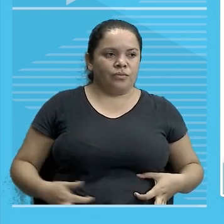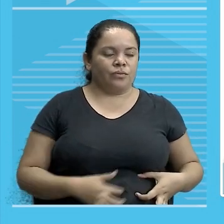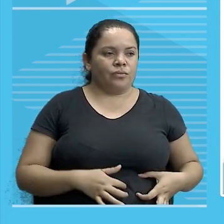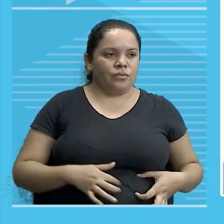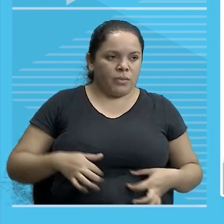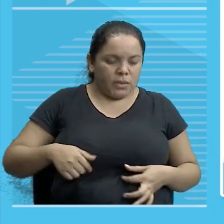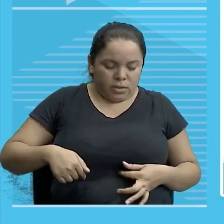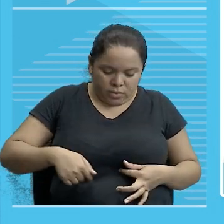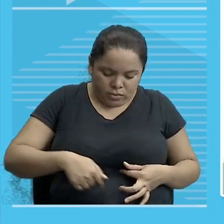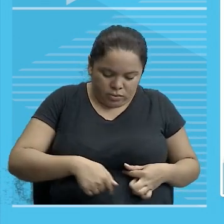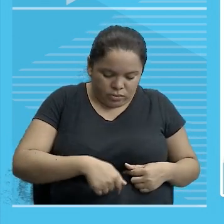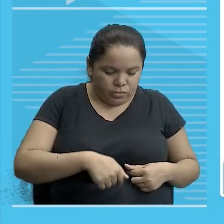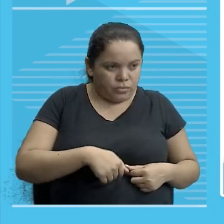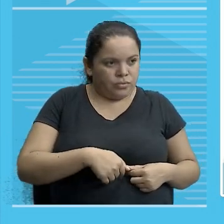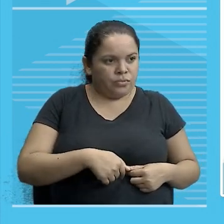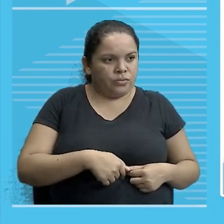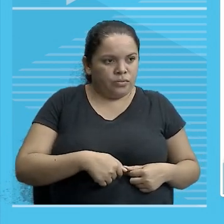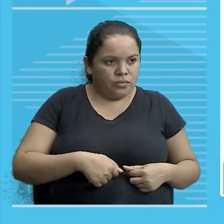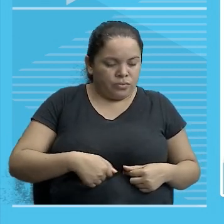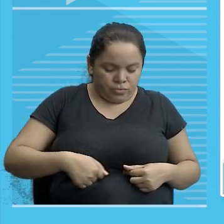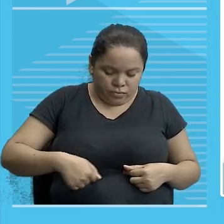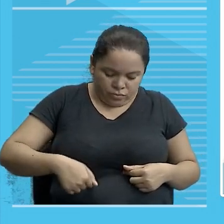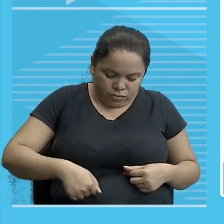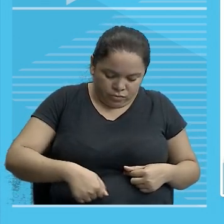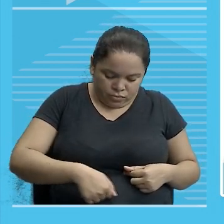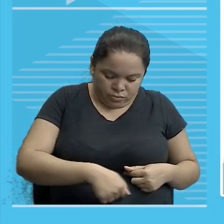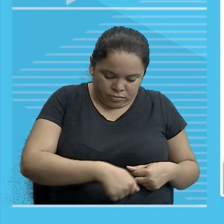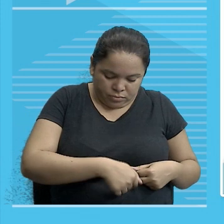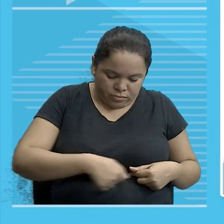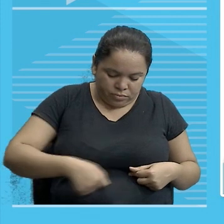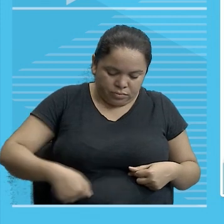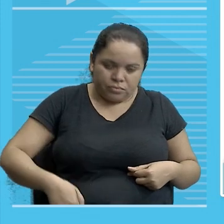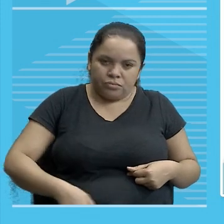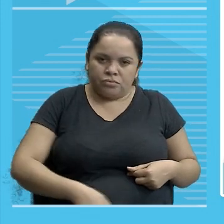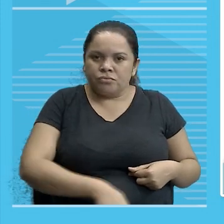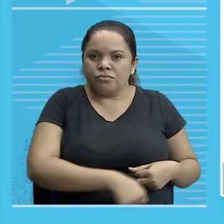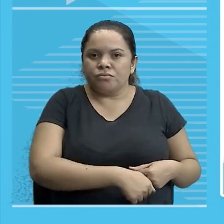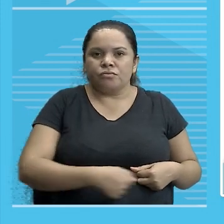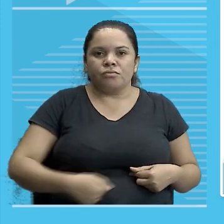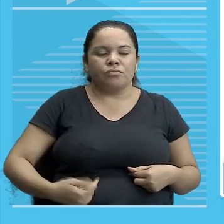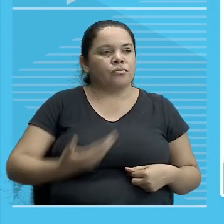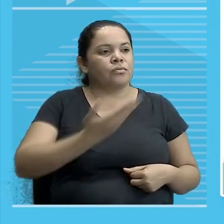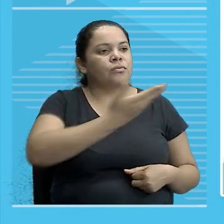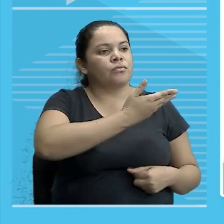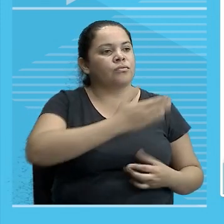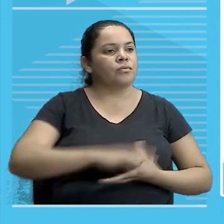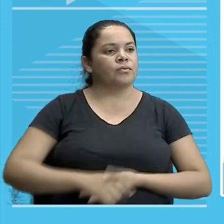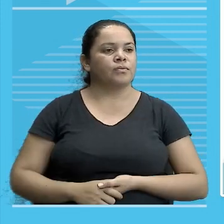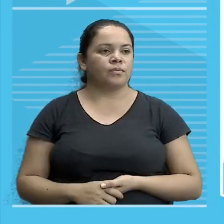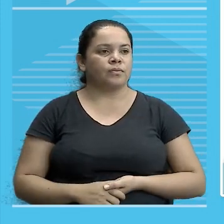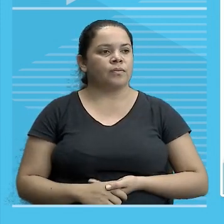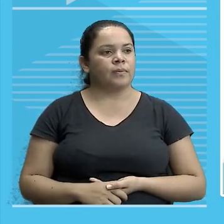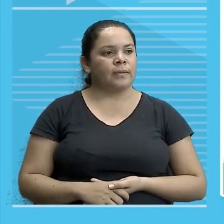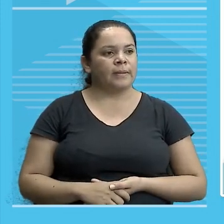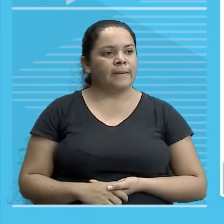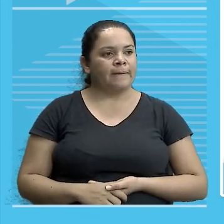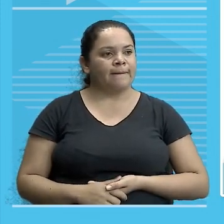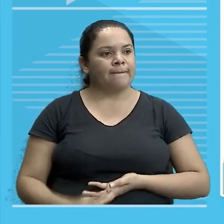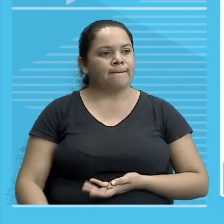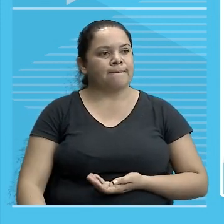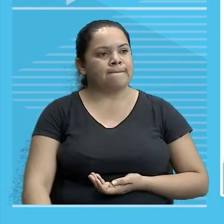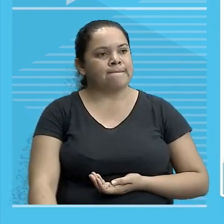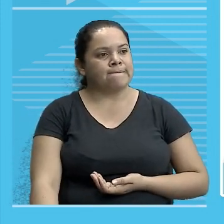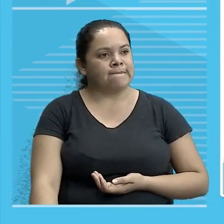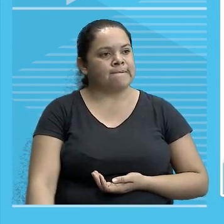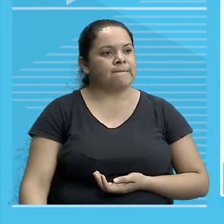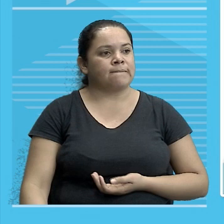delgado, aí vem colo ascendente do intestino grosso, transverso, descendente, sigmoide, reto e ânus. Então,